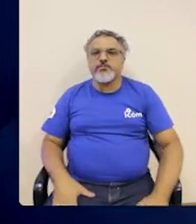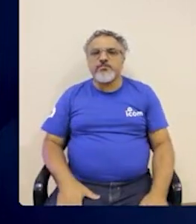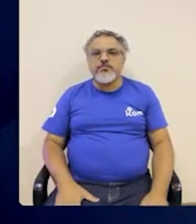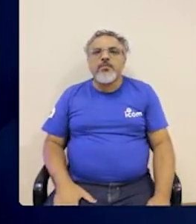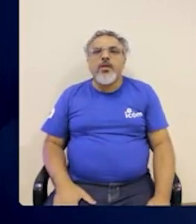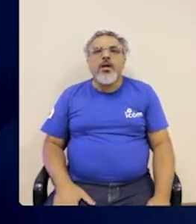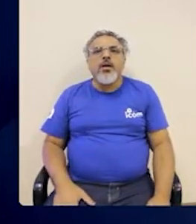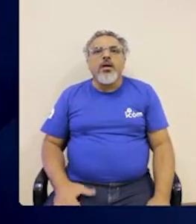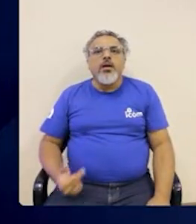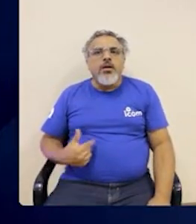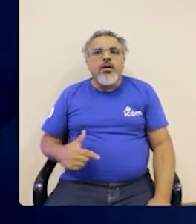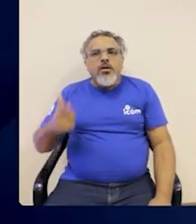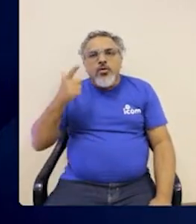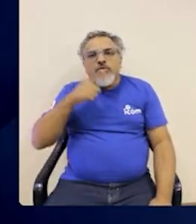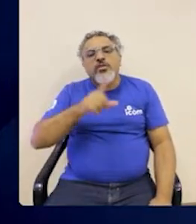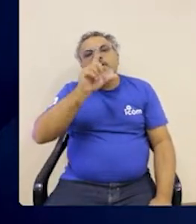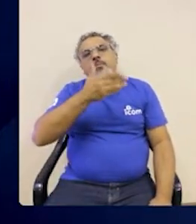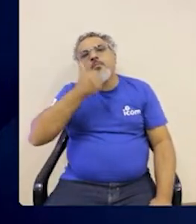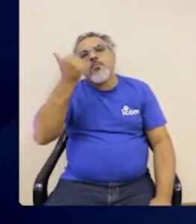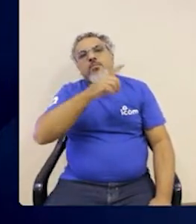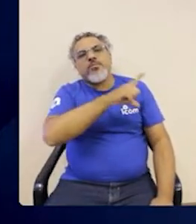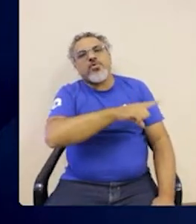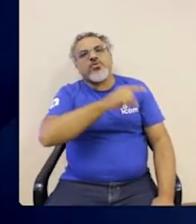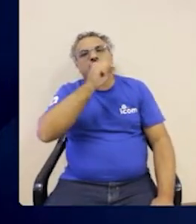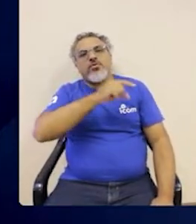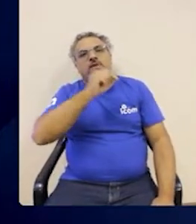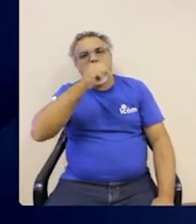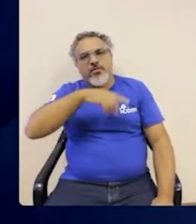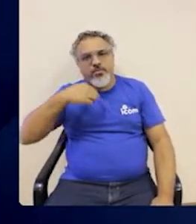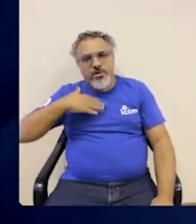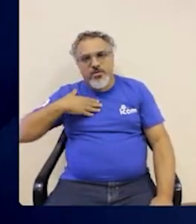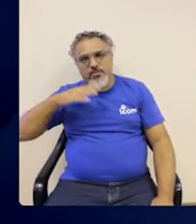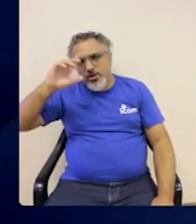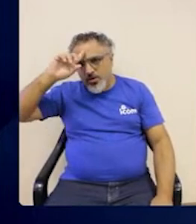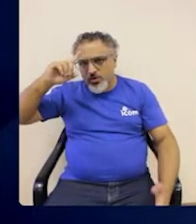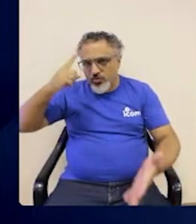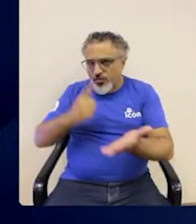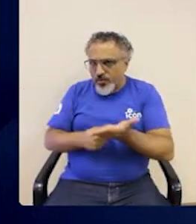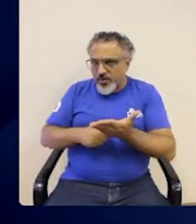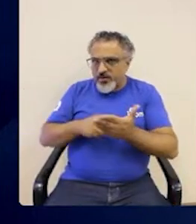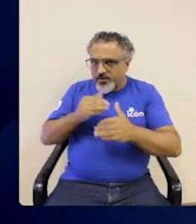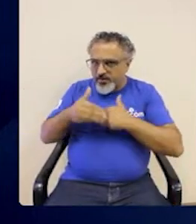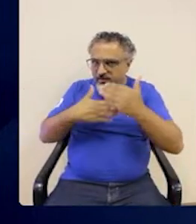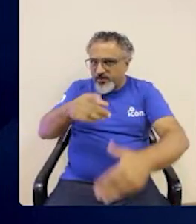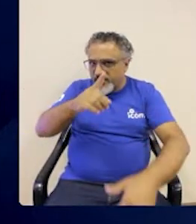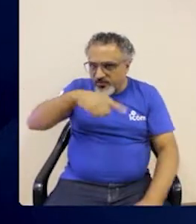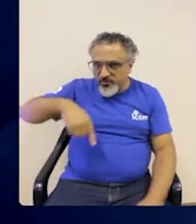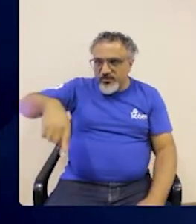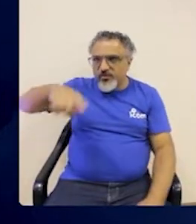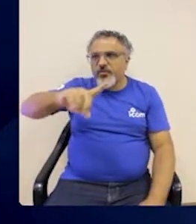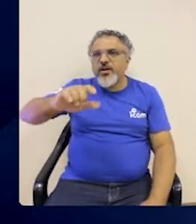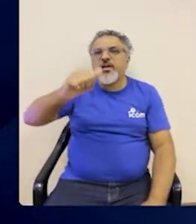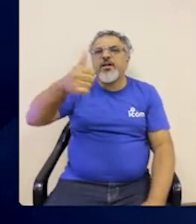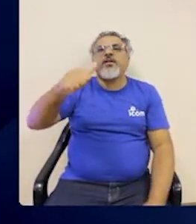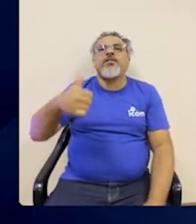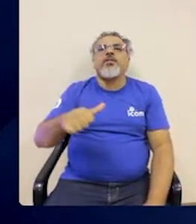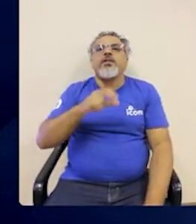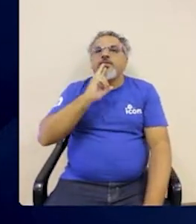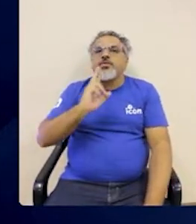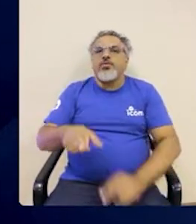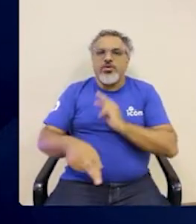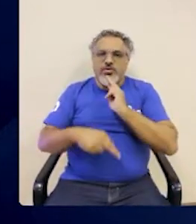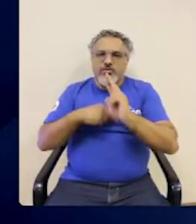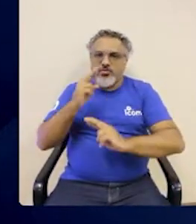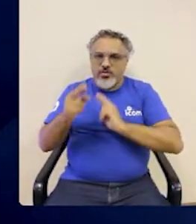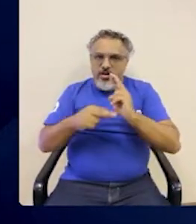eu consigo escolher as melhores evidências para uma tomada de decisão. E aí, a partir disso, a gente vai para a avaliação dos resultados, que a